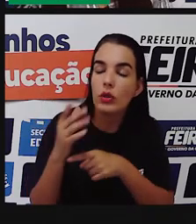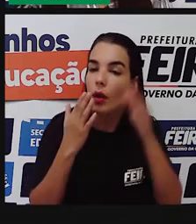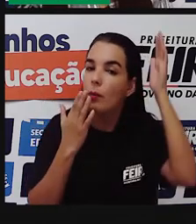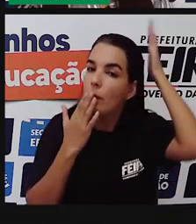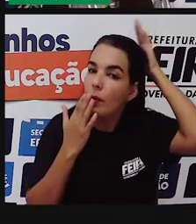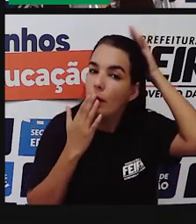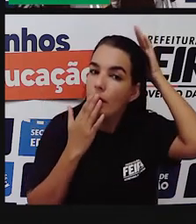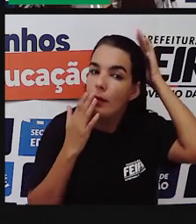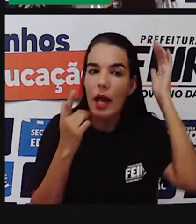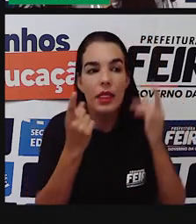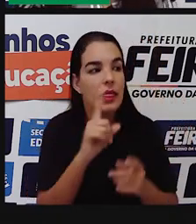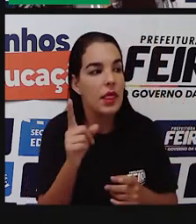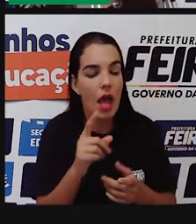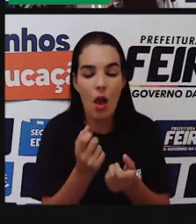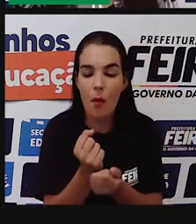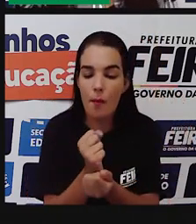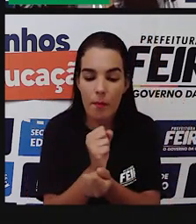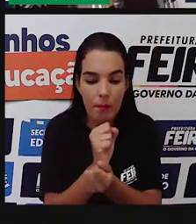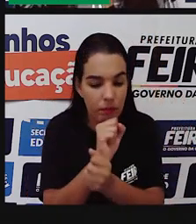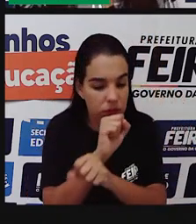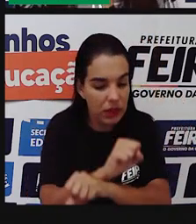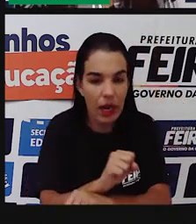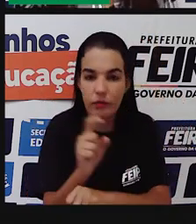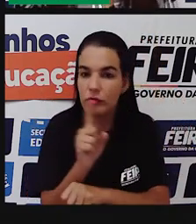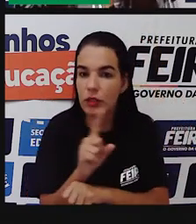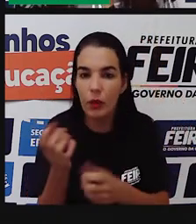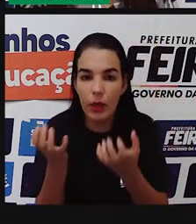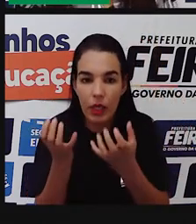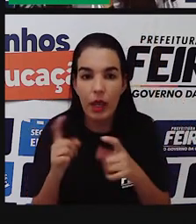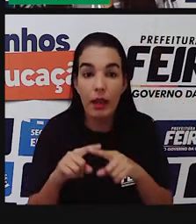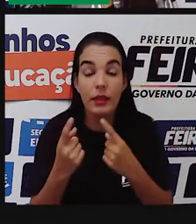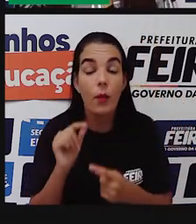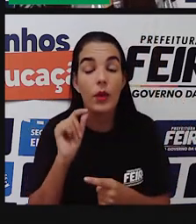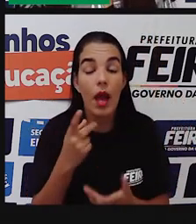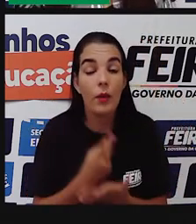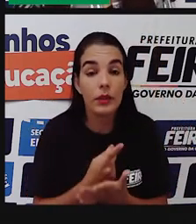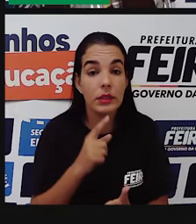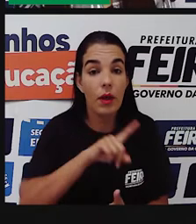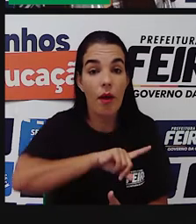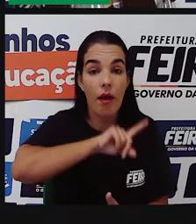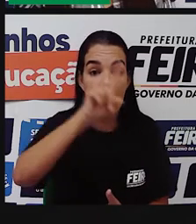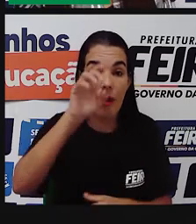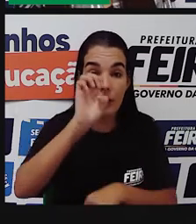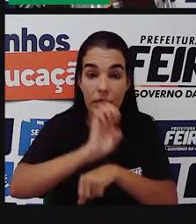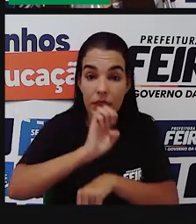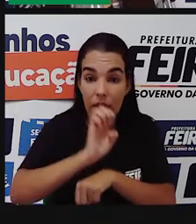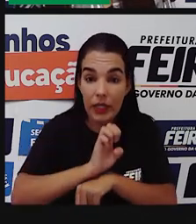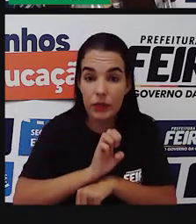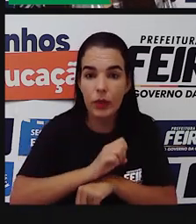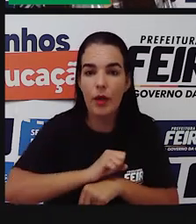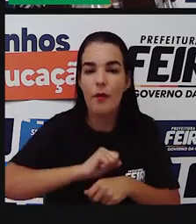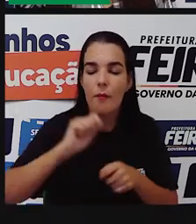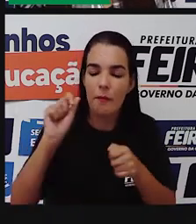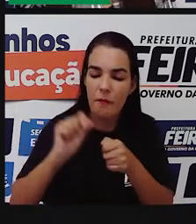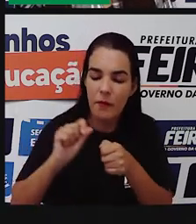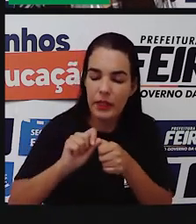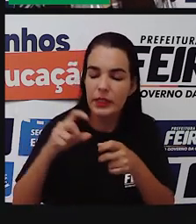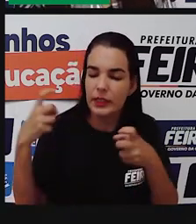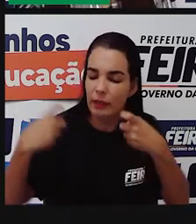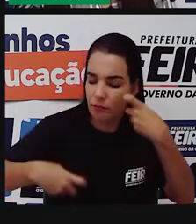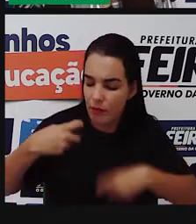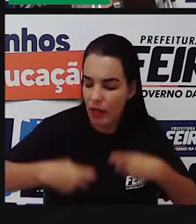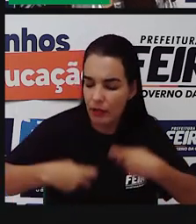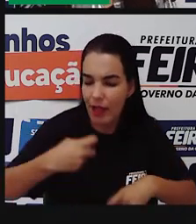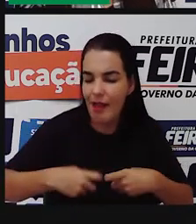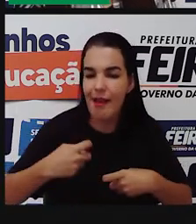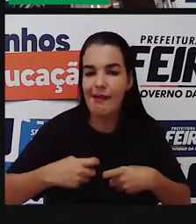escravização indígena, a população maranhense, e especialmente esses latifundiários, eles eram